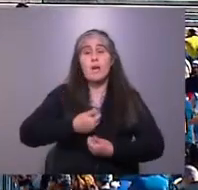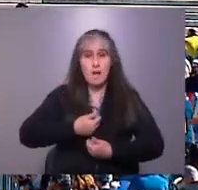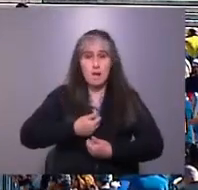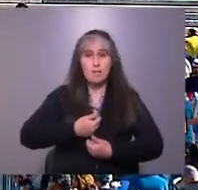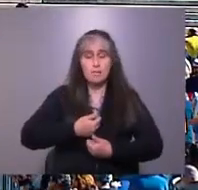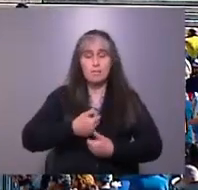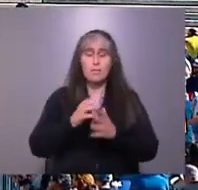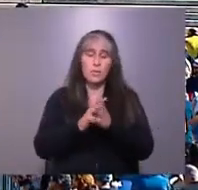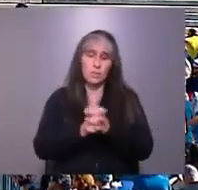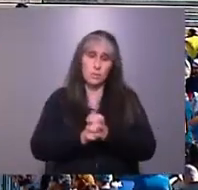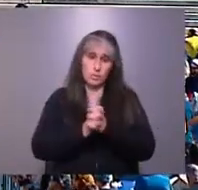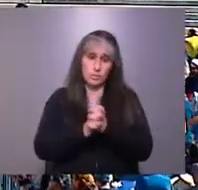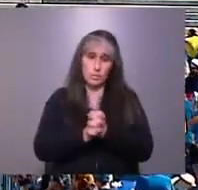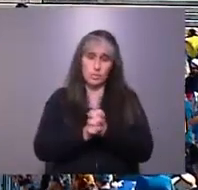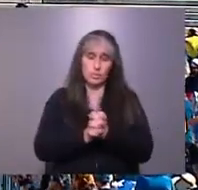oremos.